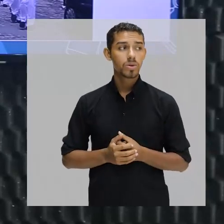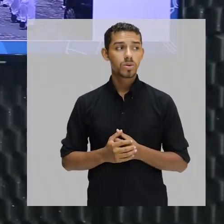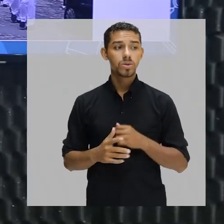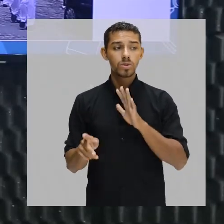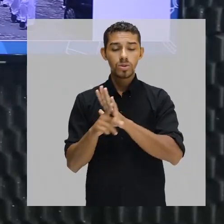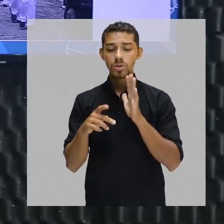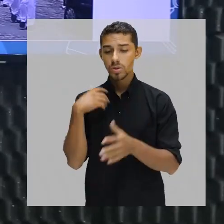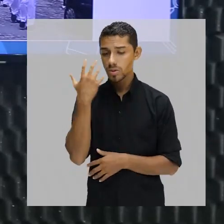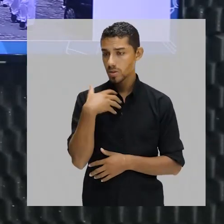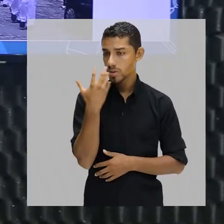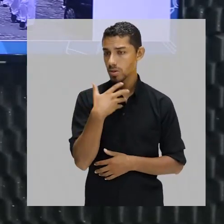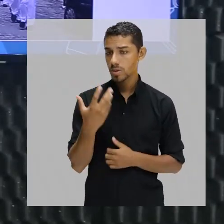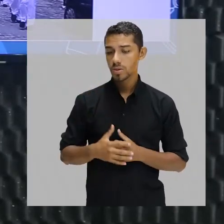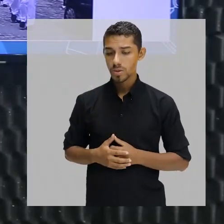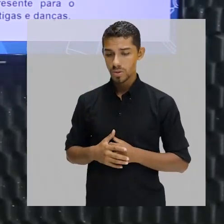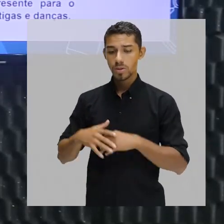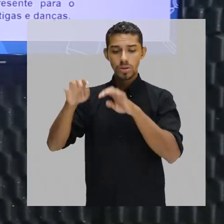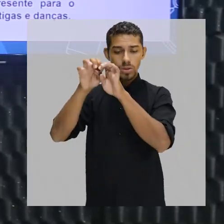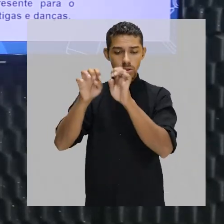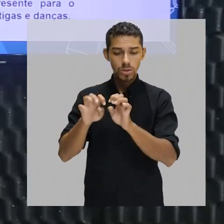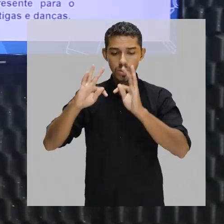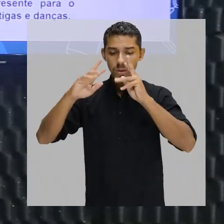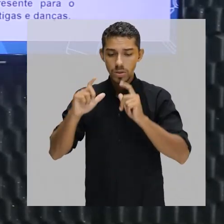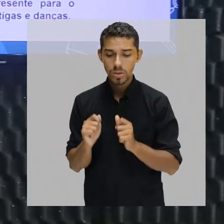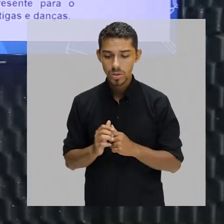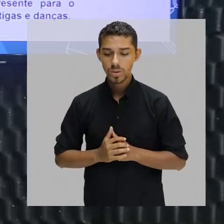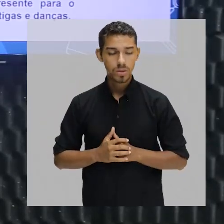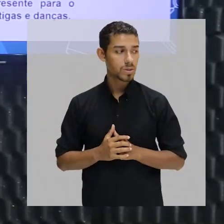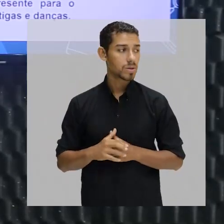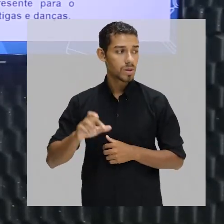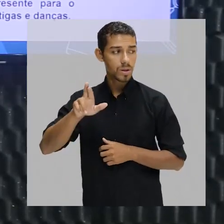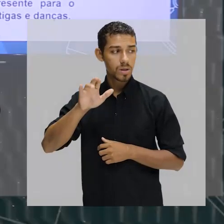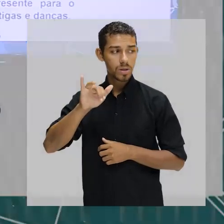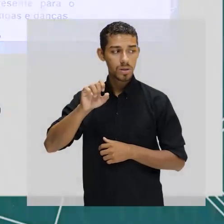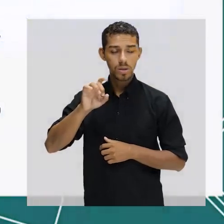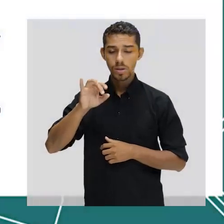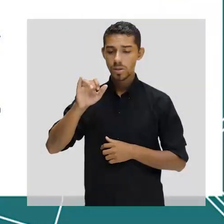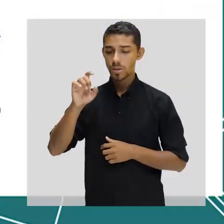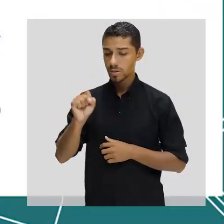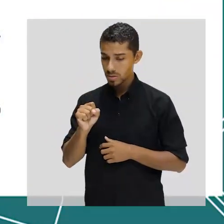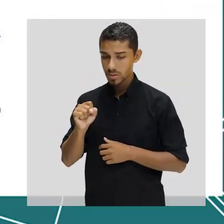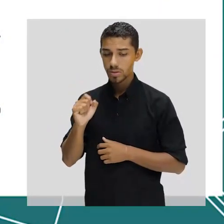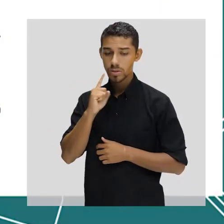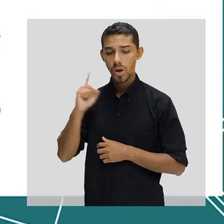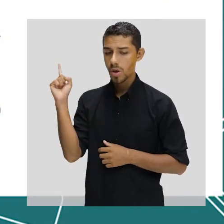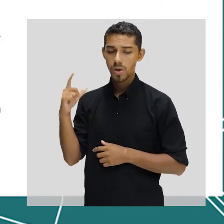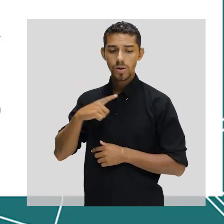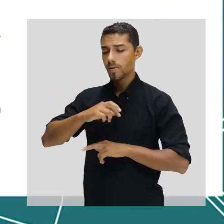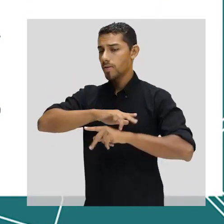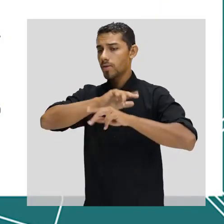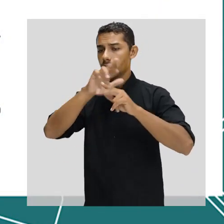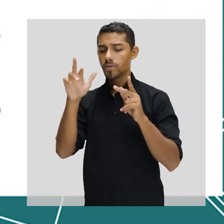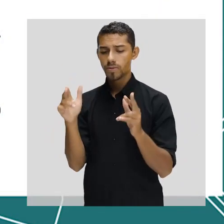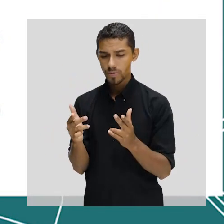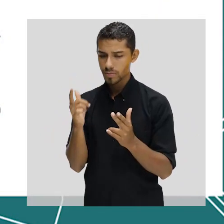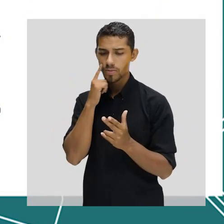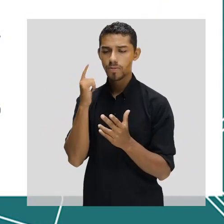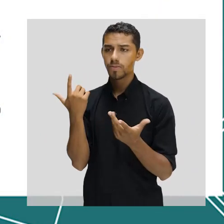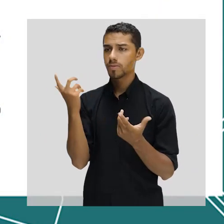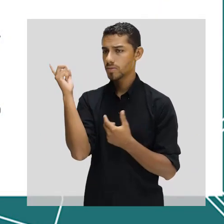cantando a estrutura toda. Reisado, né? Os reisados têm muitas variantes. A dificuldade